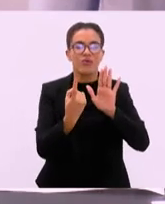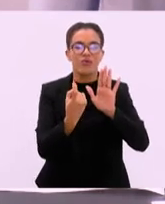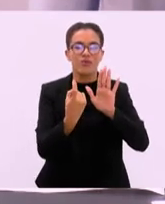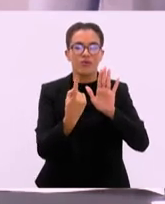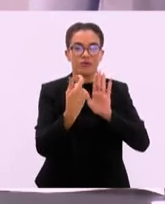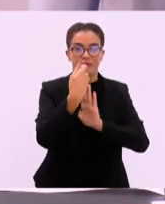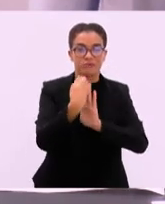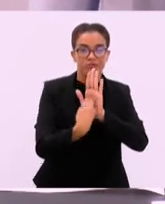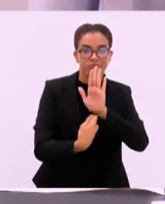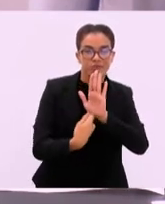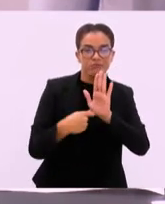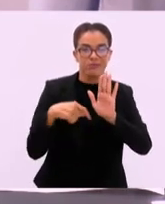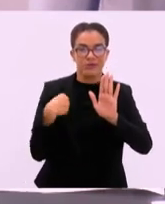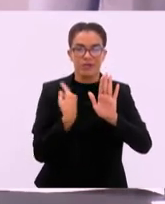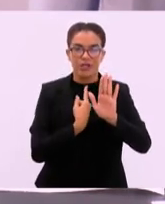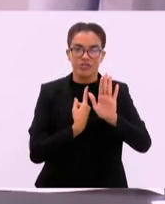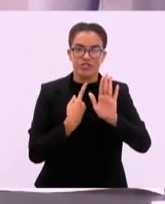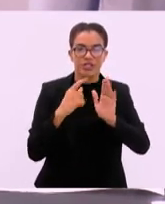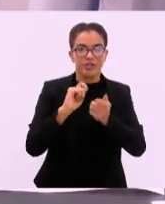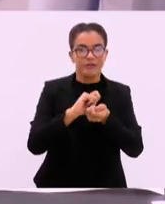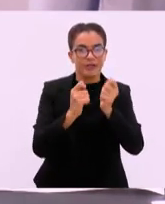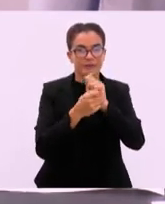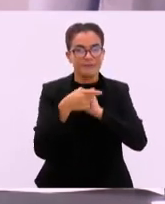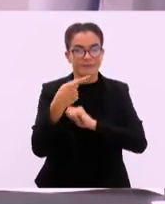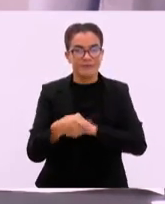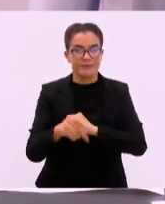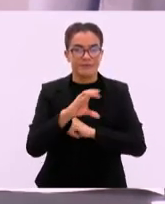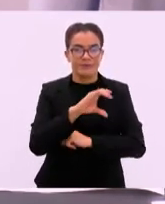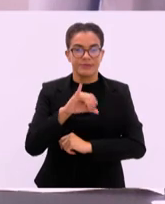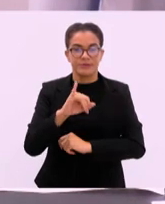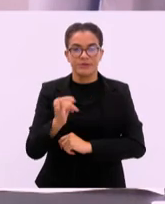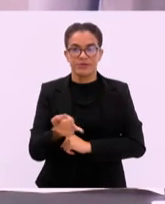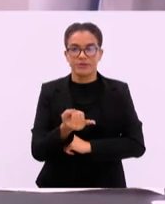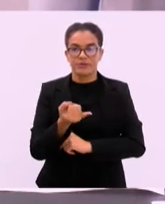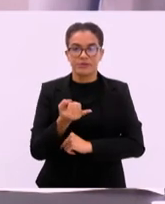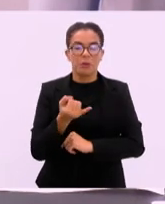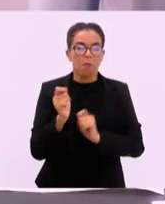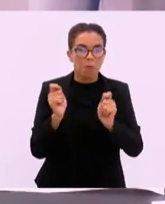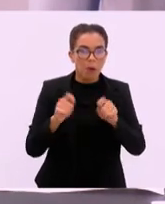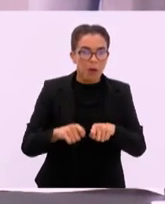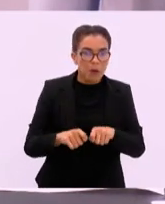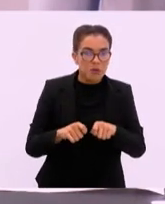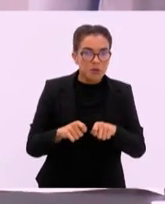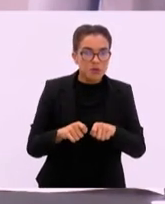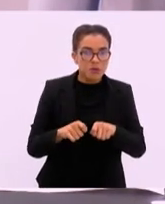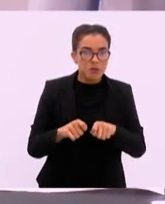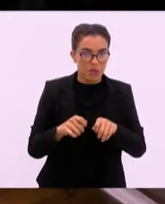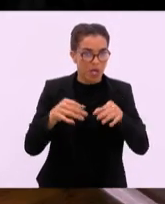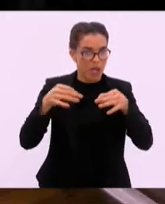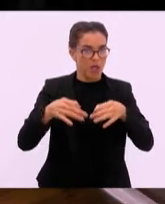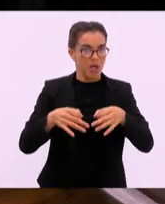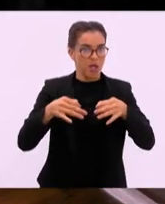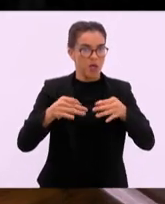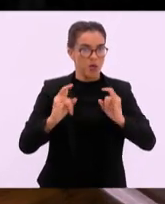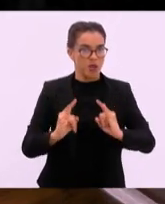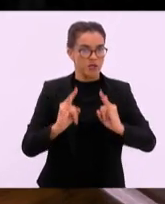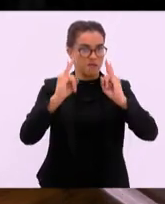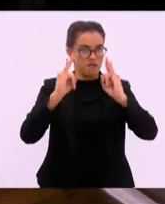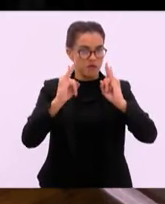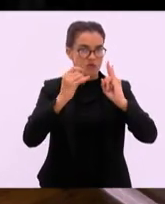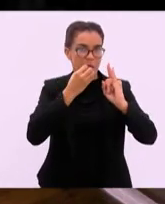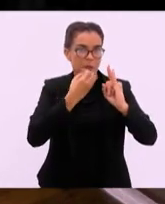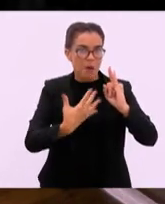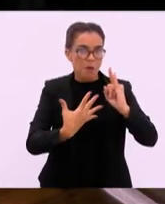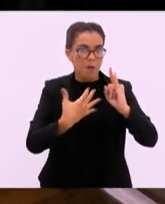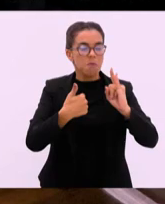naquele texto que a gente tem adotado aqui na CCJ. Deputado Luiz Paulo. Está preservado? Tá. Disposto nessa lei, não